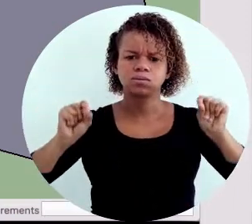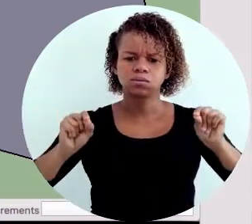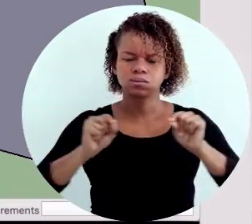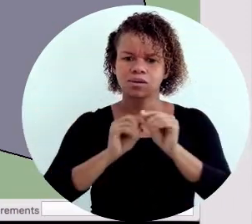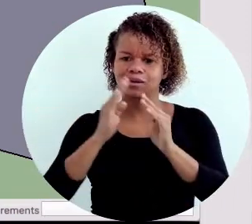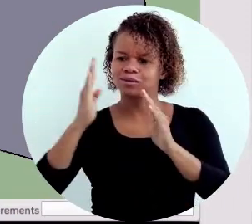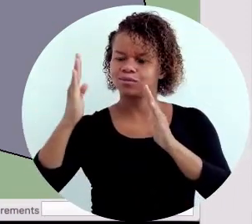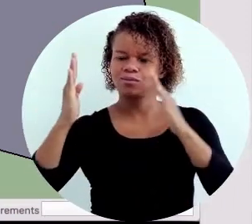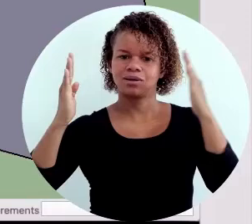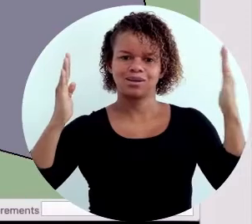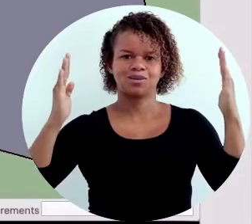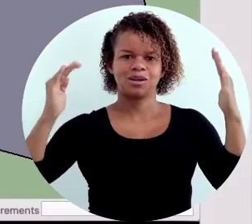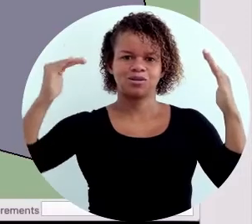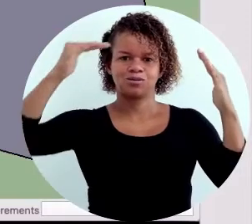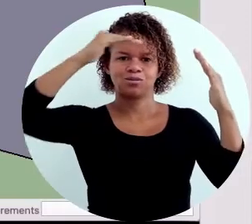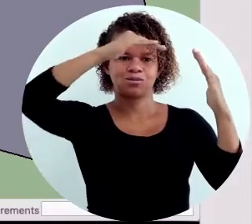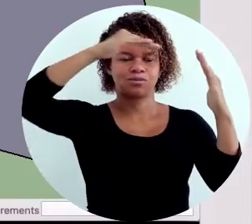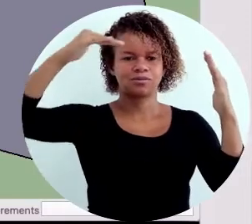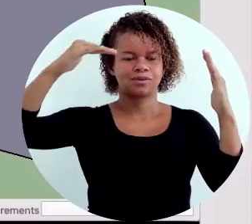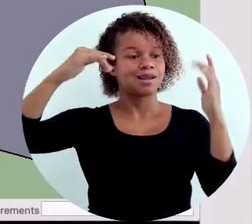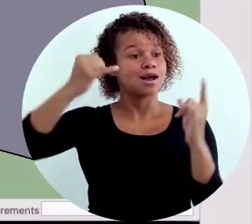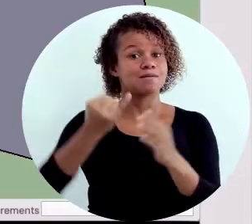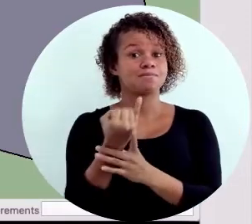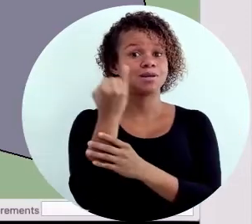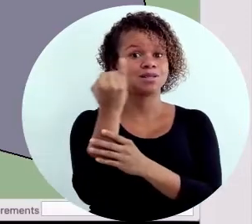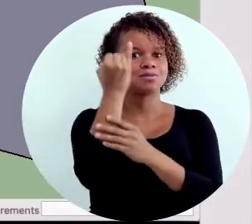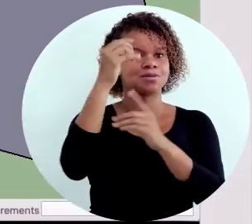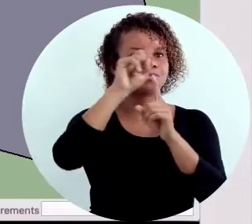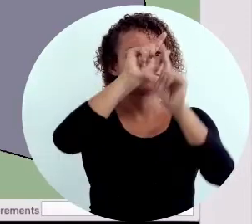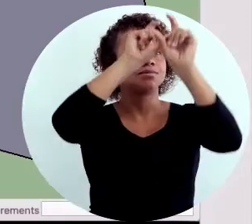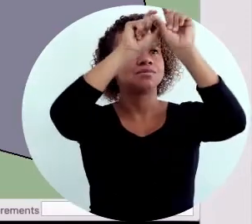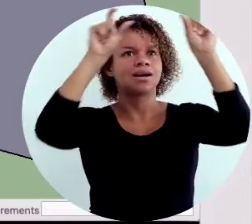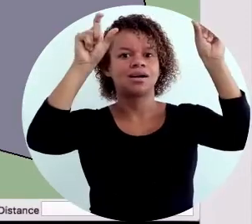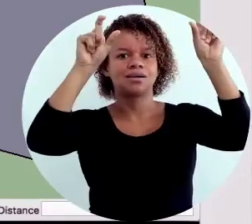da parede. Eu encontro ele na barra principal.